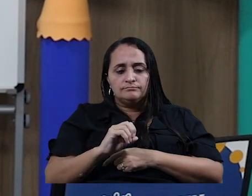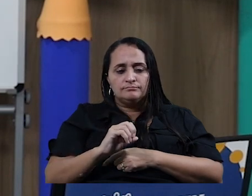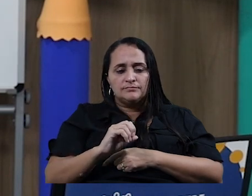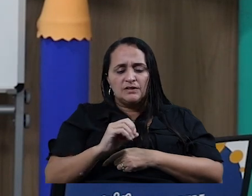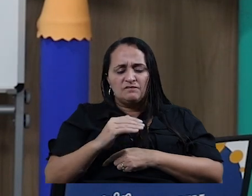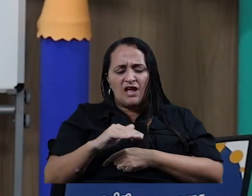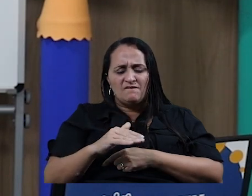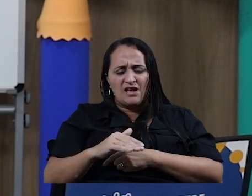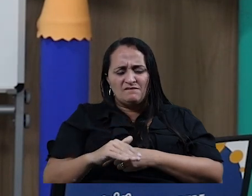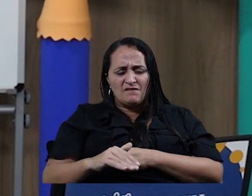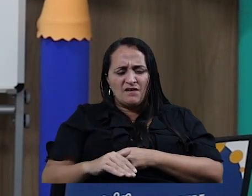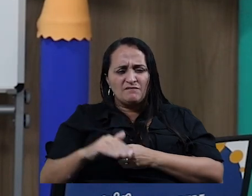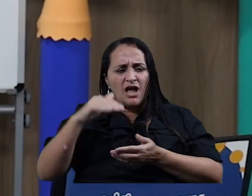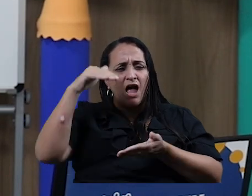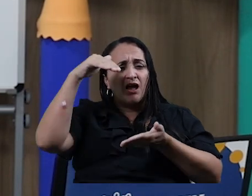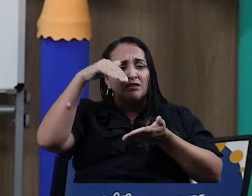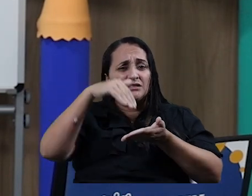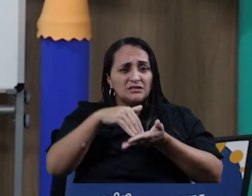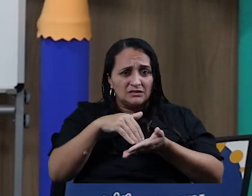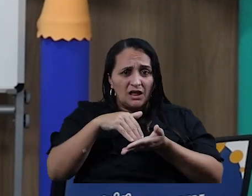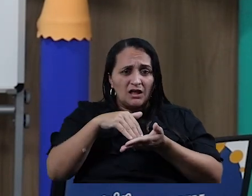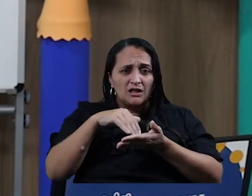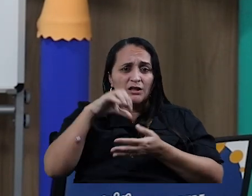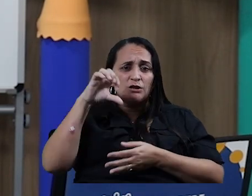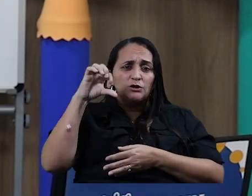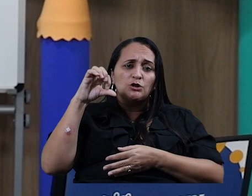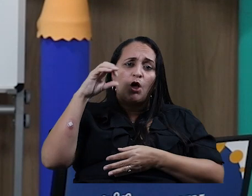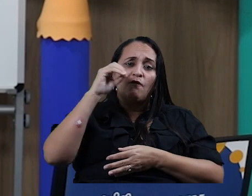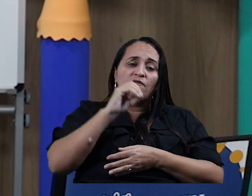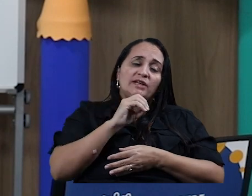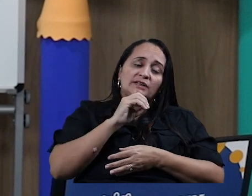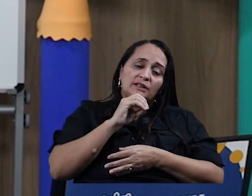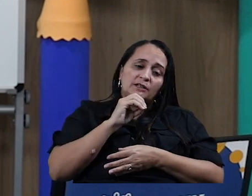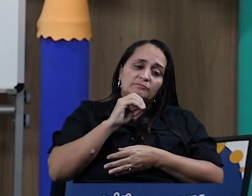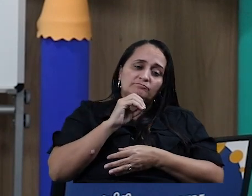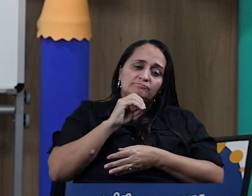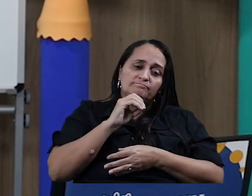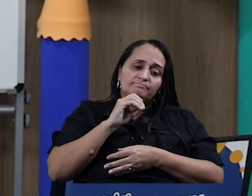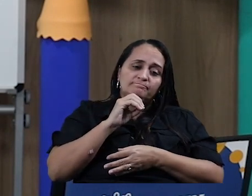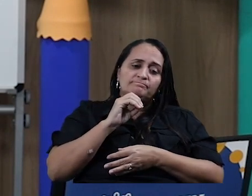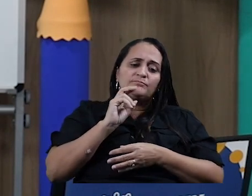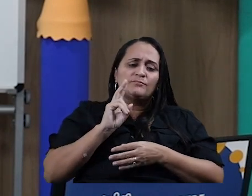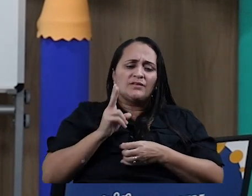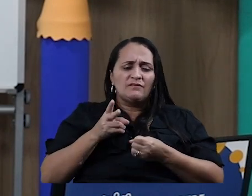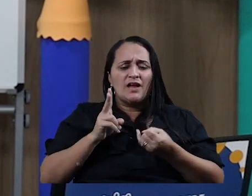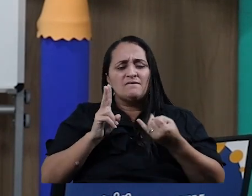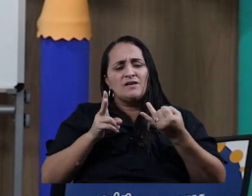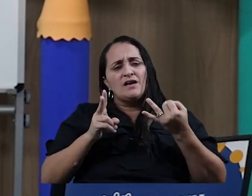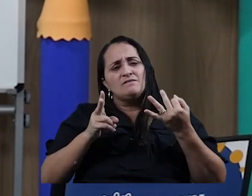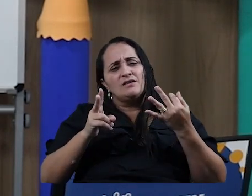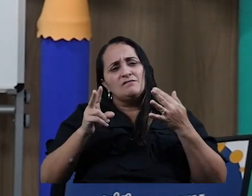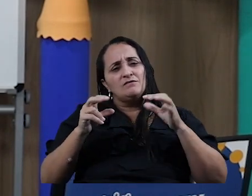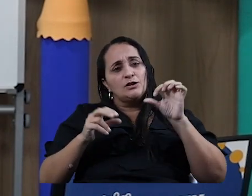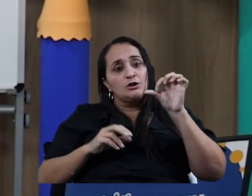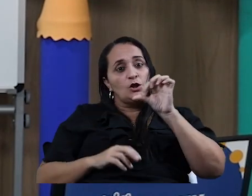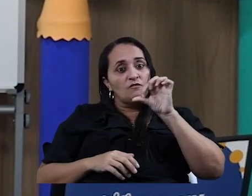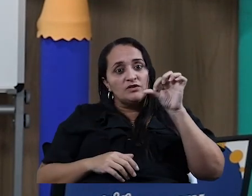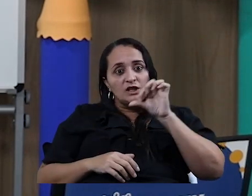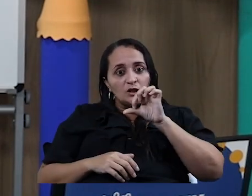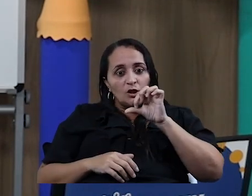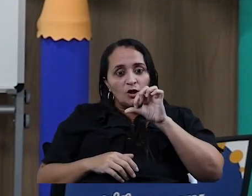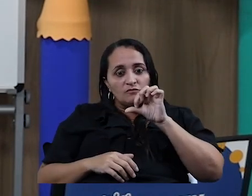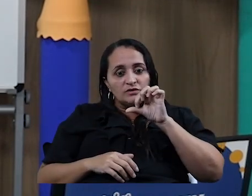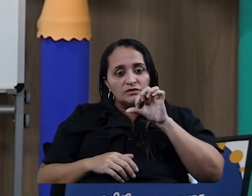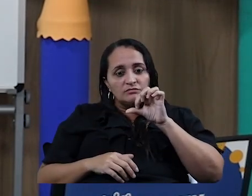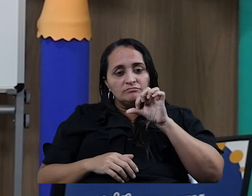e desce até chegar em 90. E vai contando, né, até 99. Quando